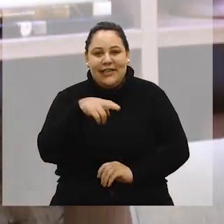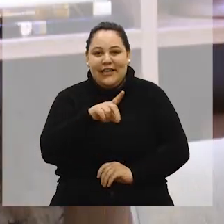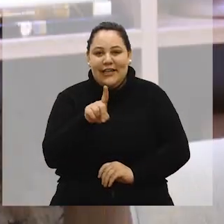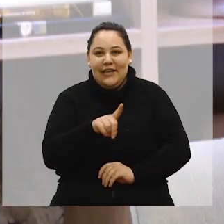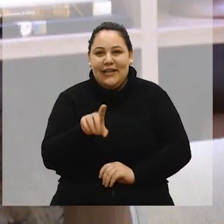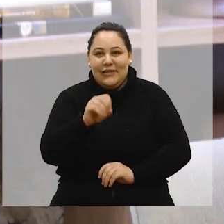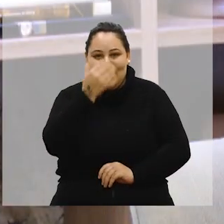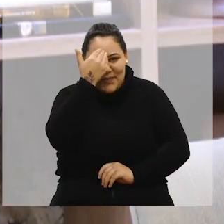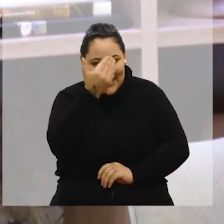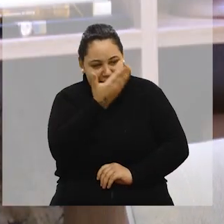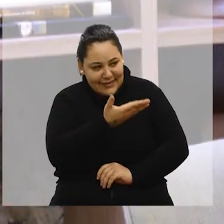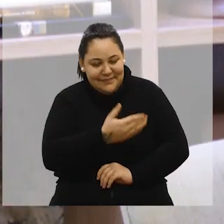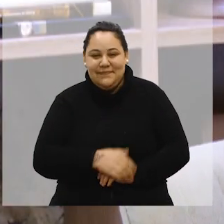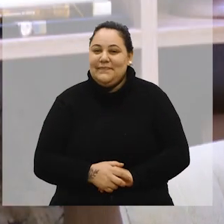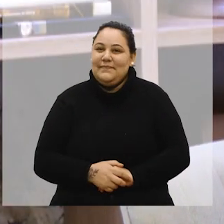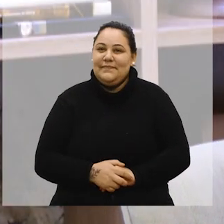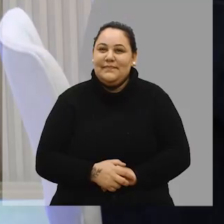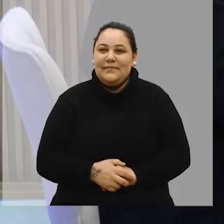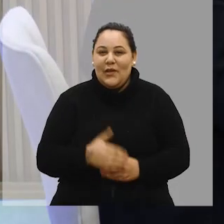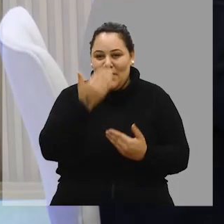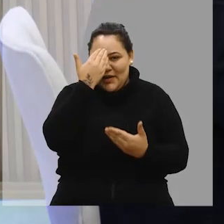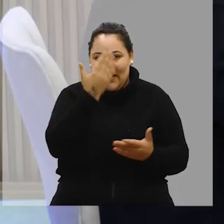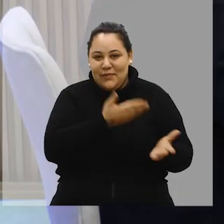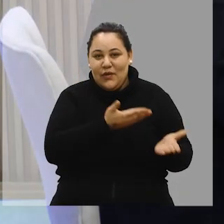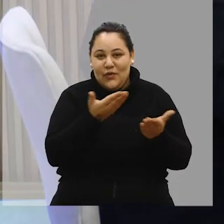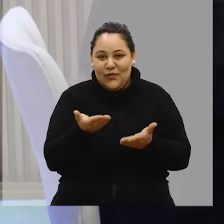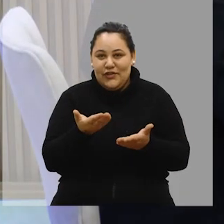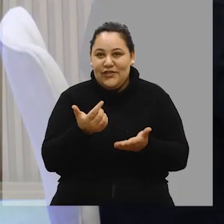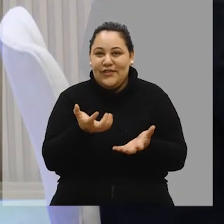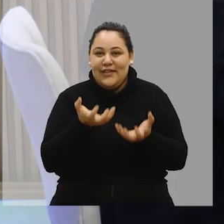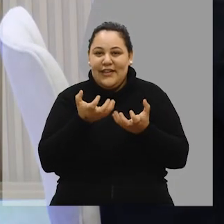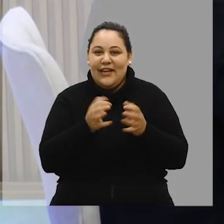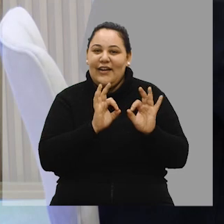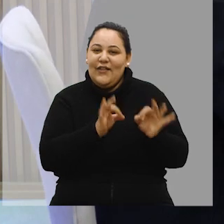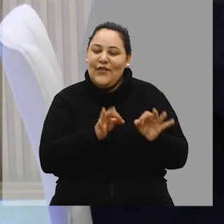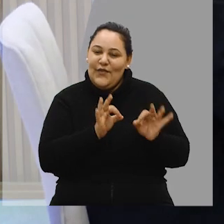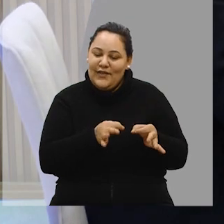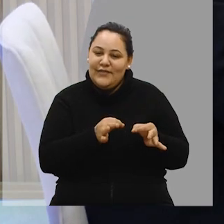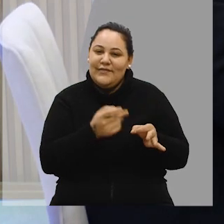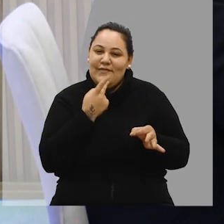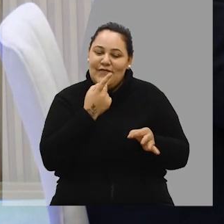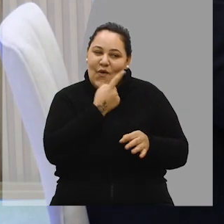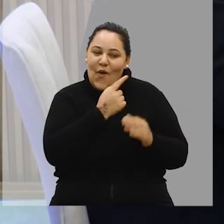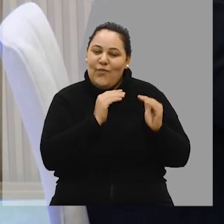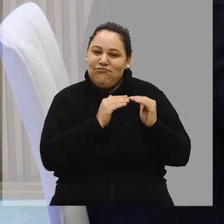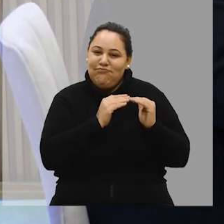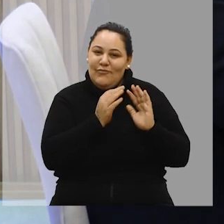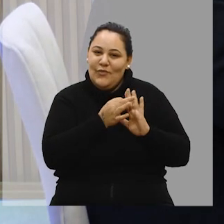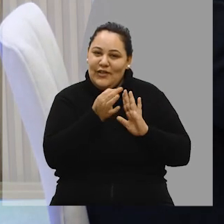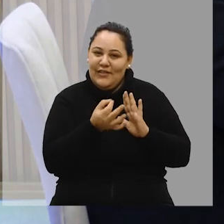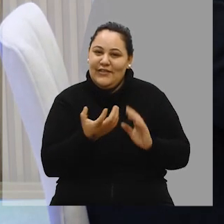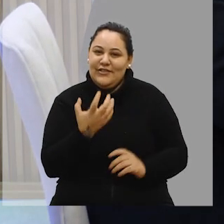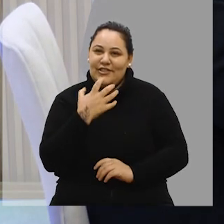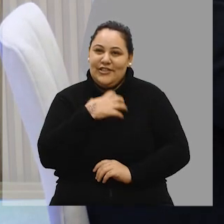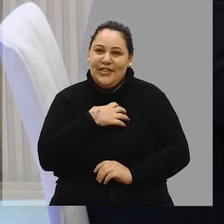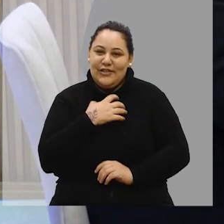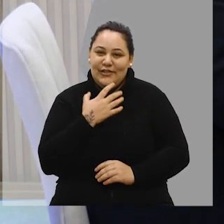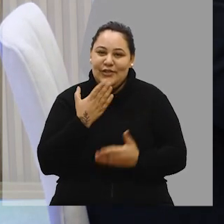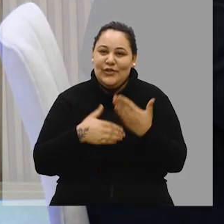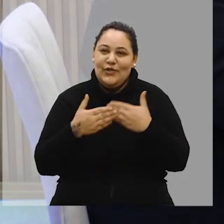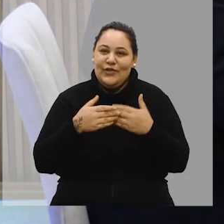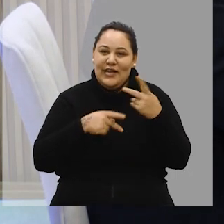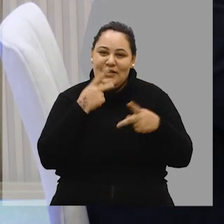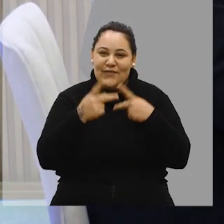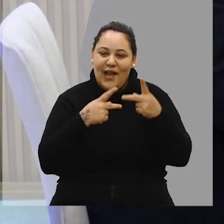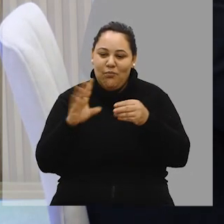Enzo, obrigado. Muito obrigado pelo convite. Eu queria concordar muito com o que a Fernanda comentou. É muito legal a maneira como todas